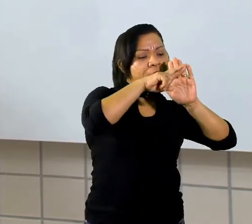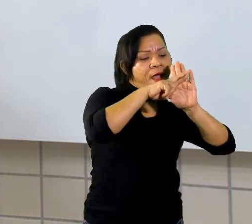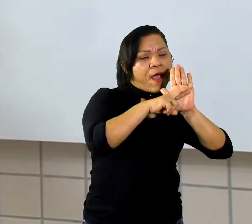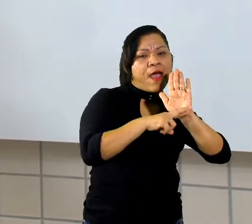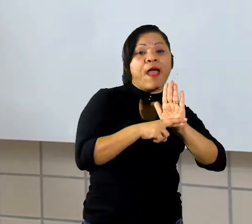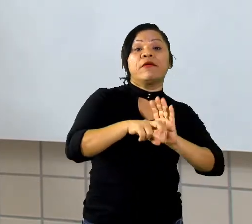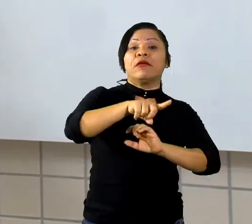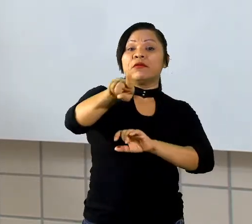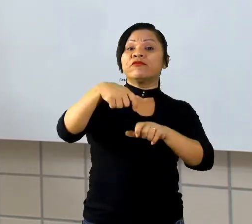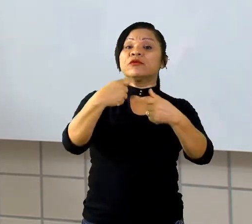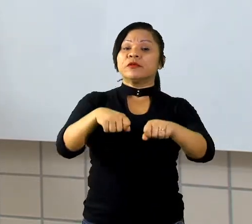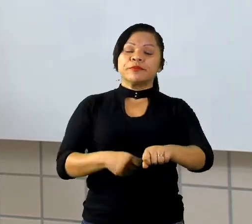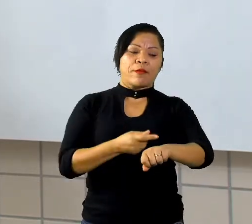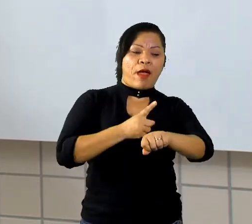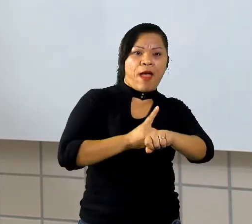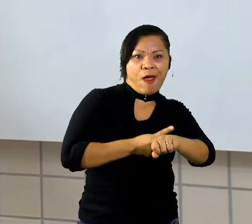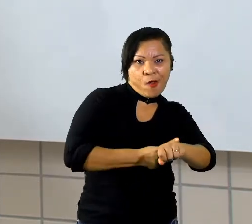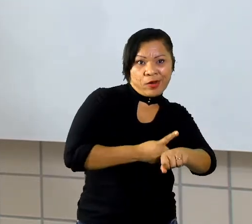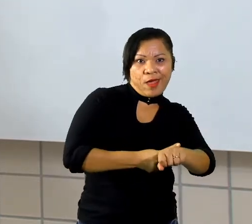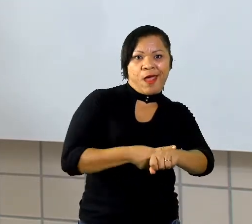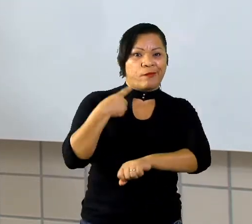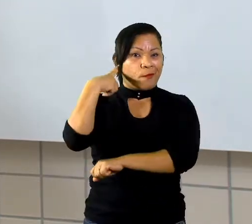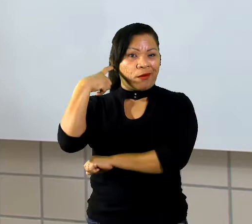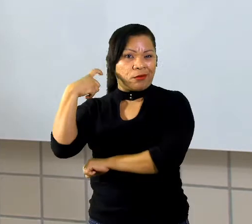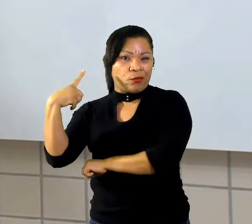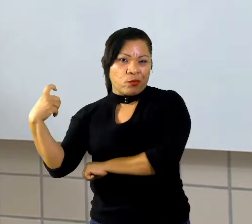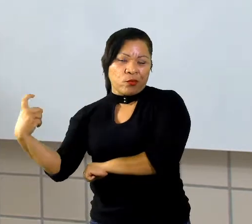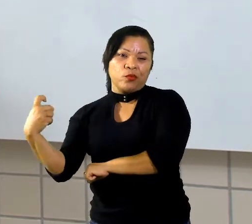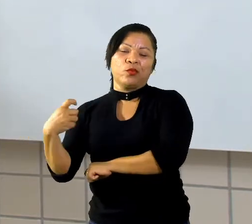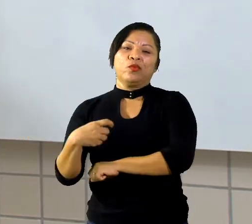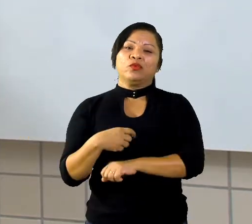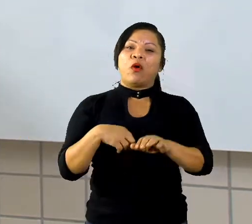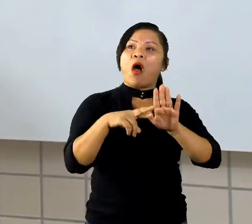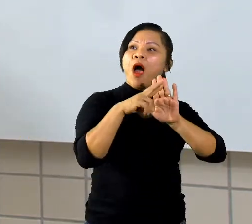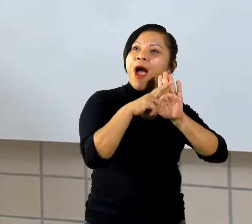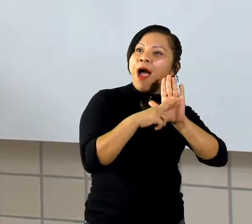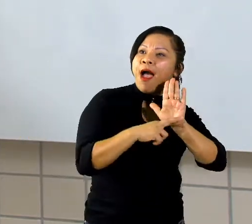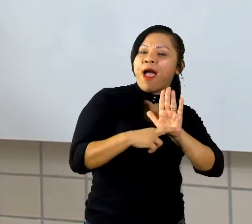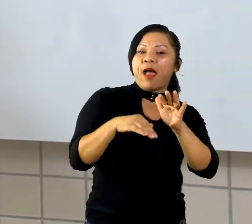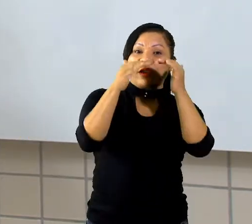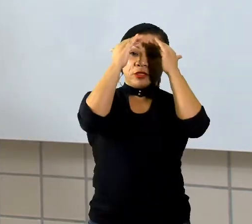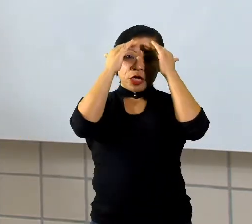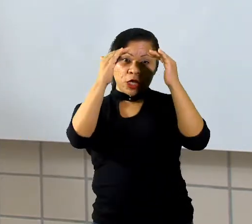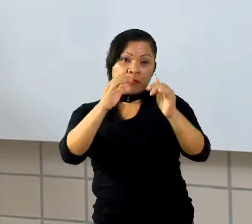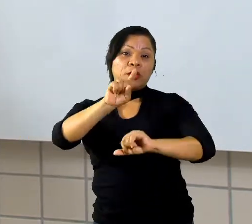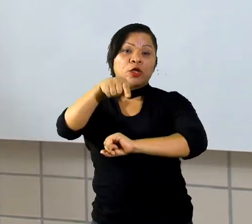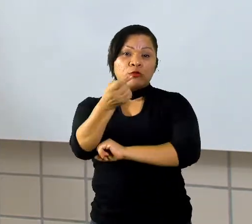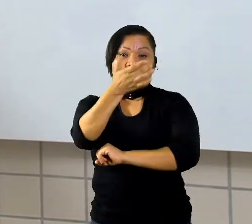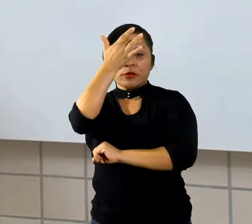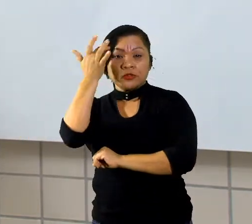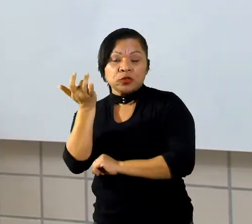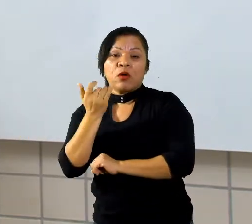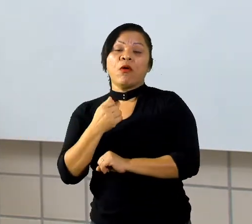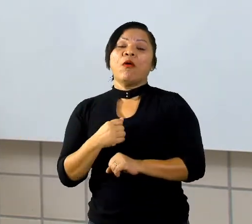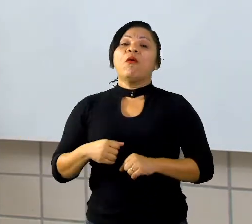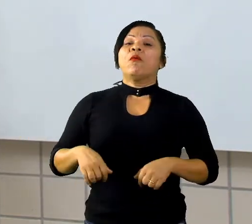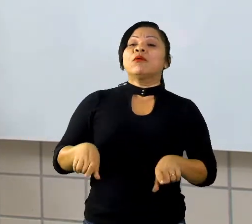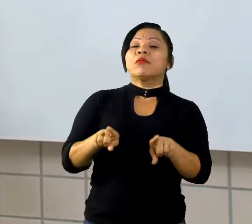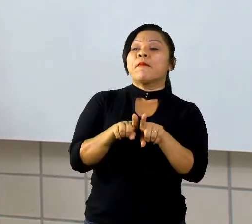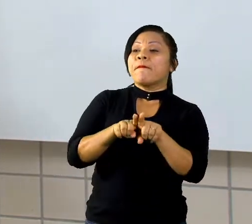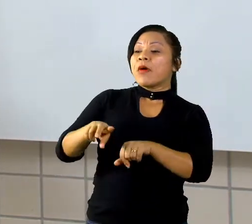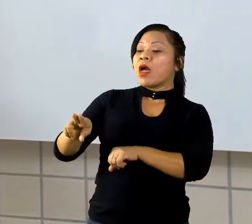de horários, regras de barulhos, regras de respeito ao próximo, de uso do